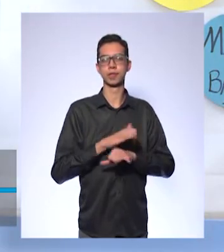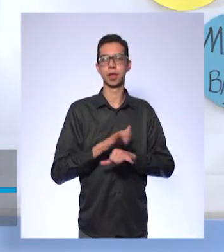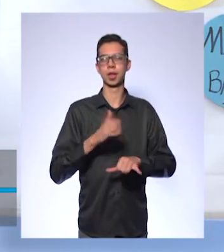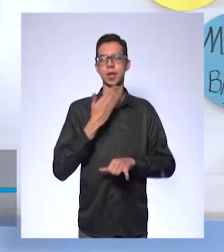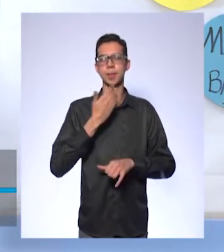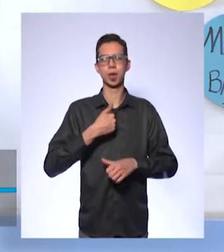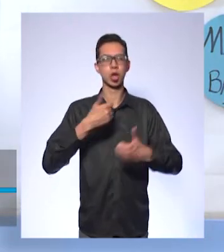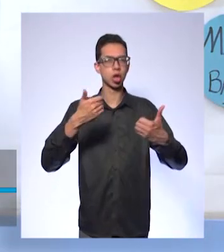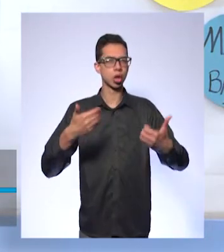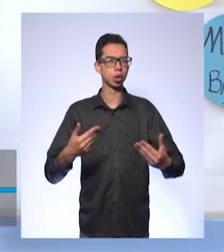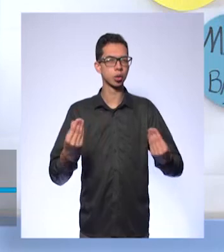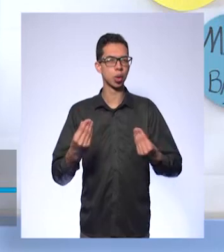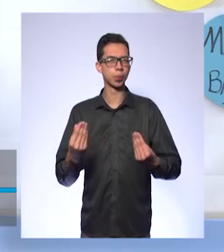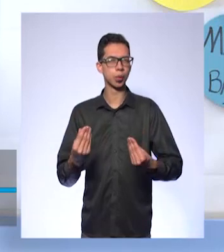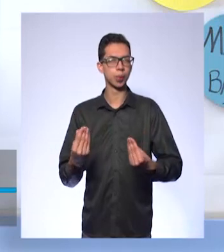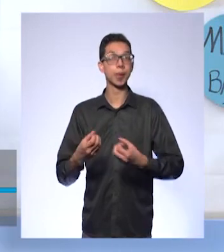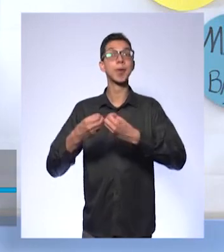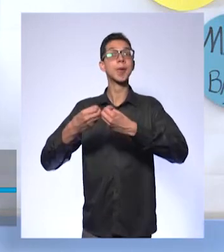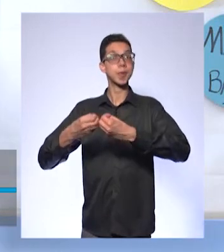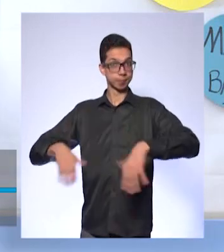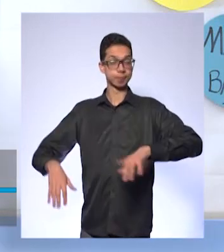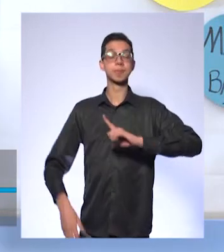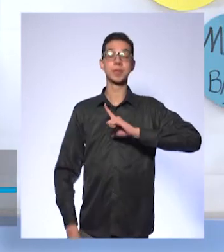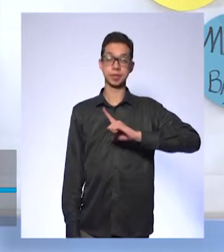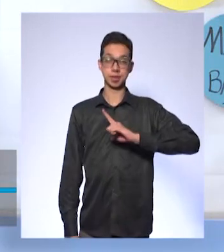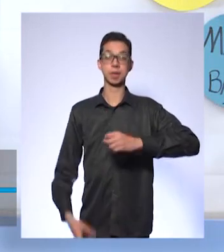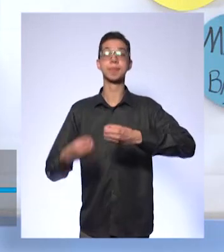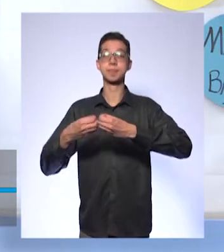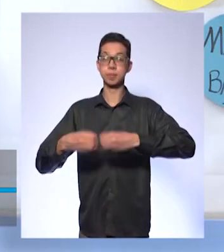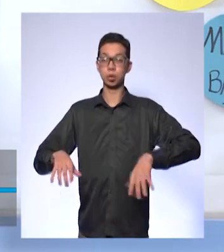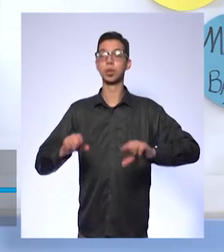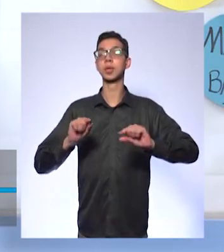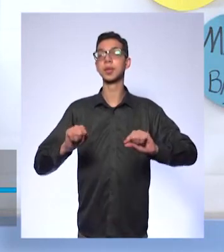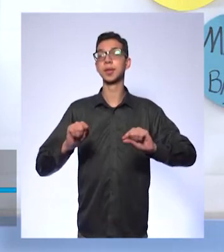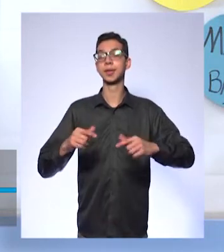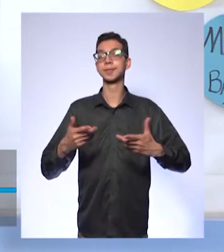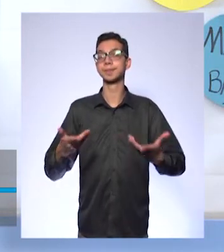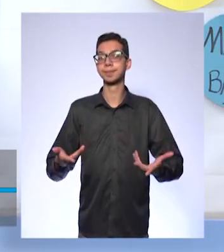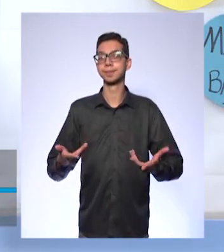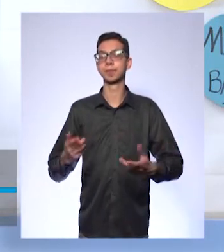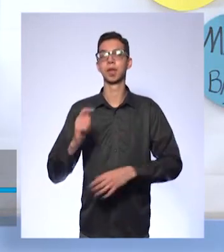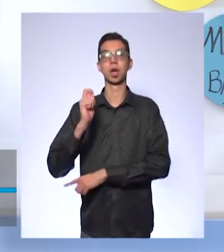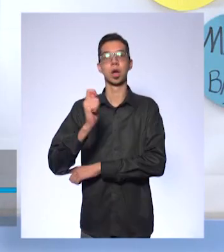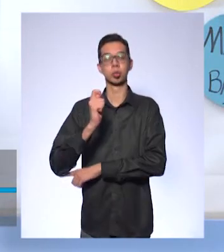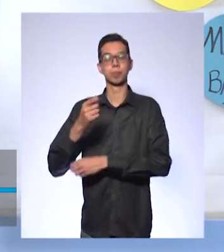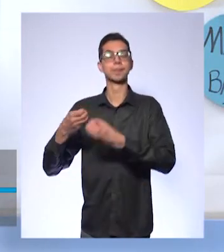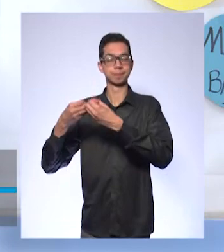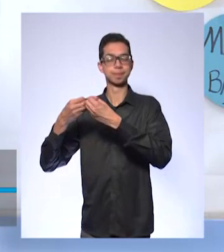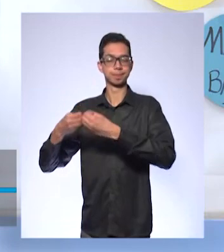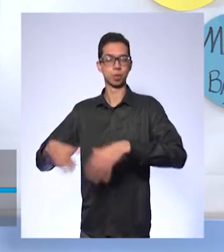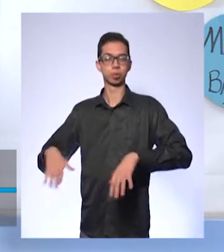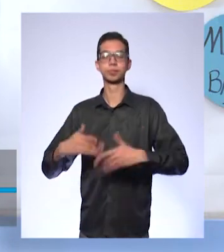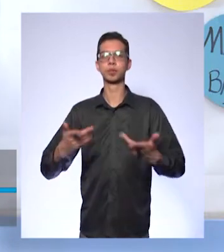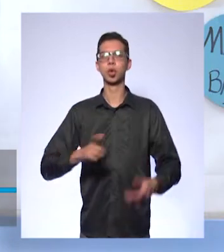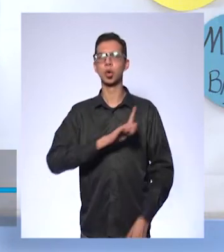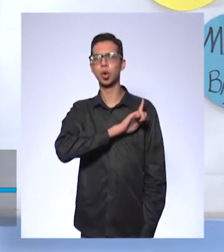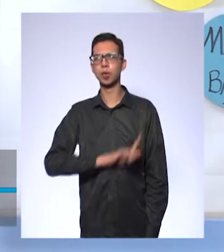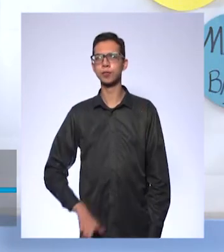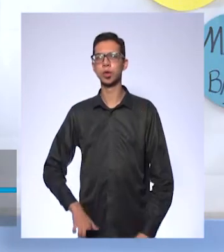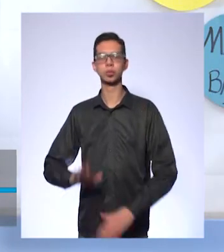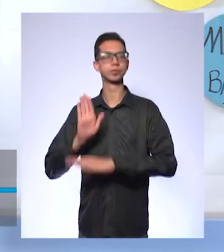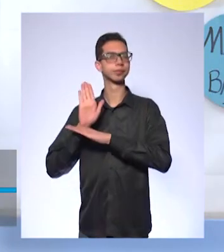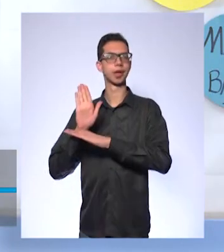Então, nesses prejuízos, ficou nas costas dos gaúchos. Então, assim, o governo central não ajudou eles. Isso